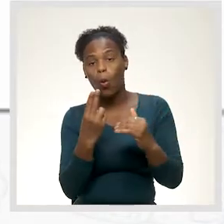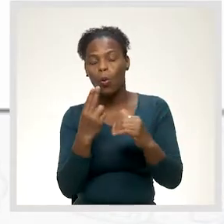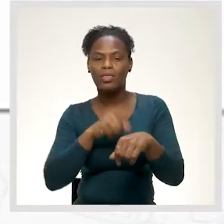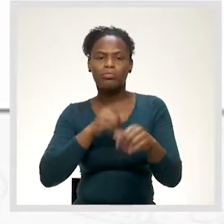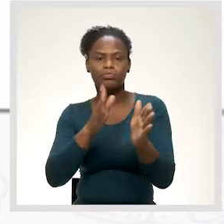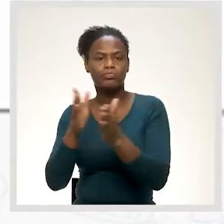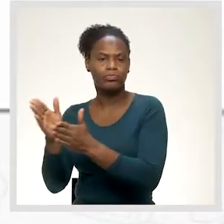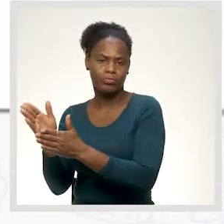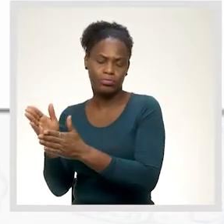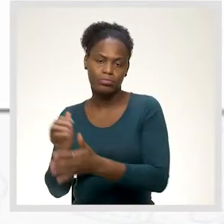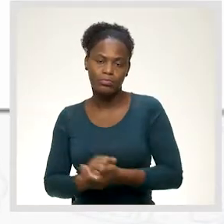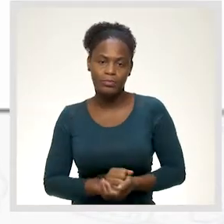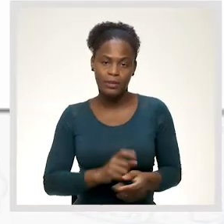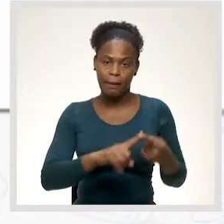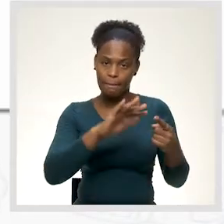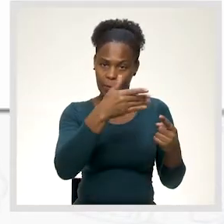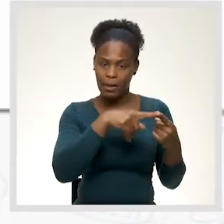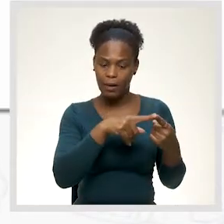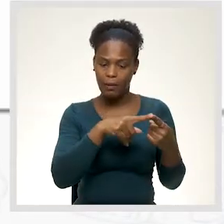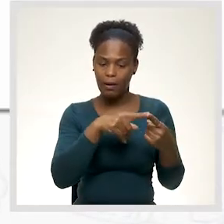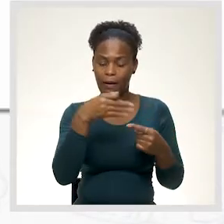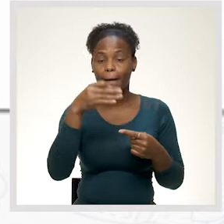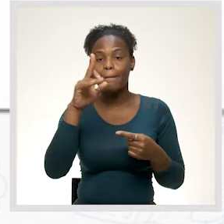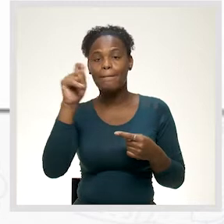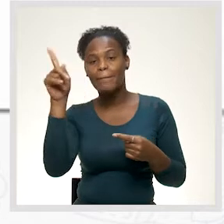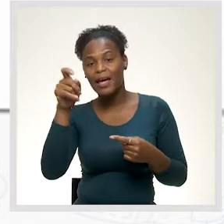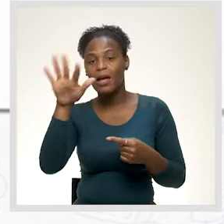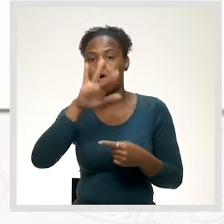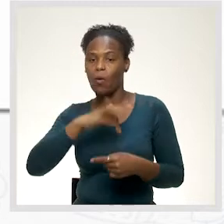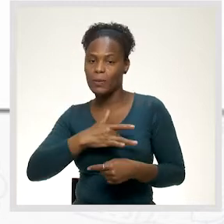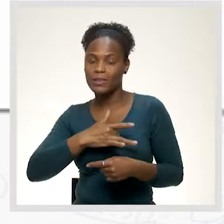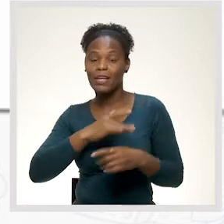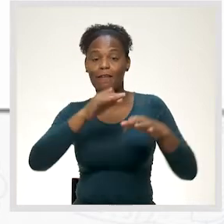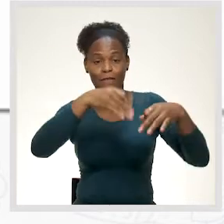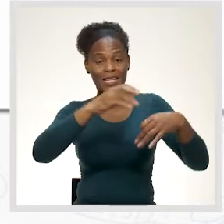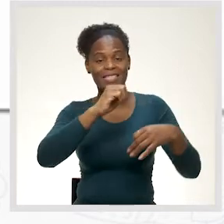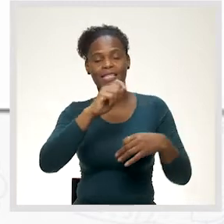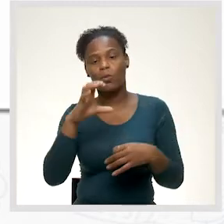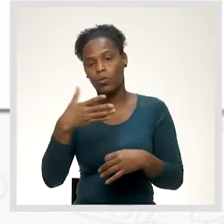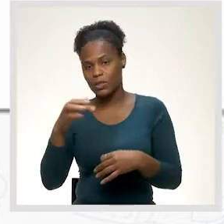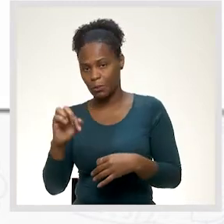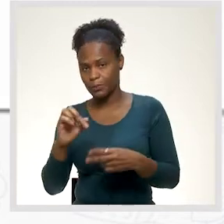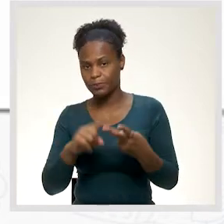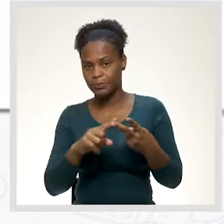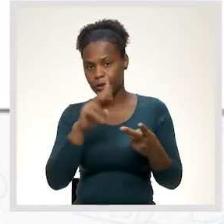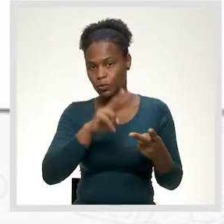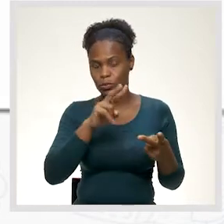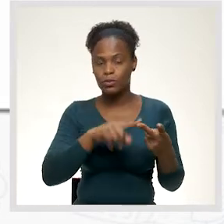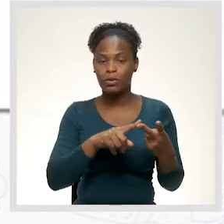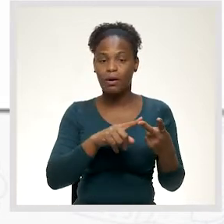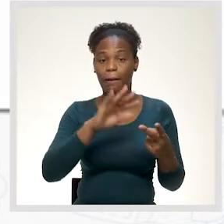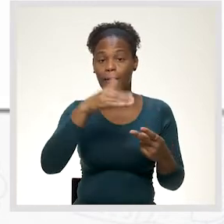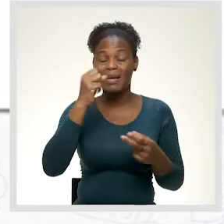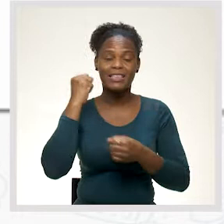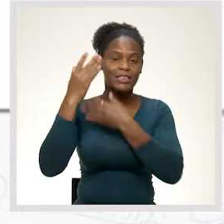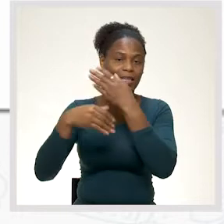épocas. Primeiro, pré-romantismo, finais do século XVIII. Segundo, primeira